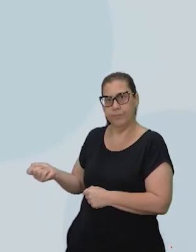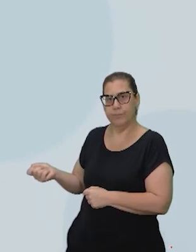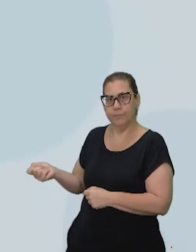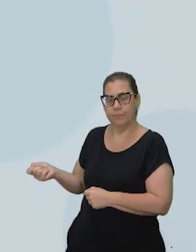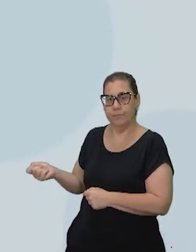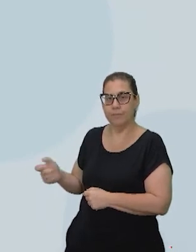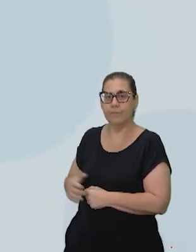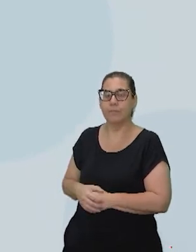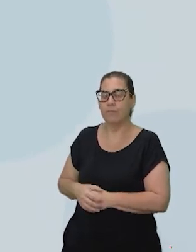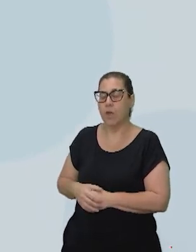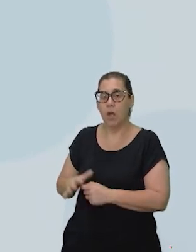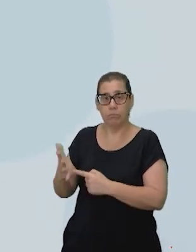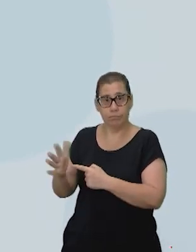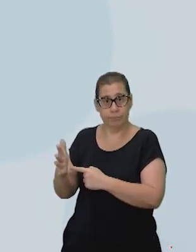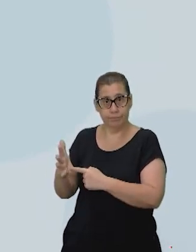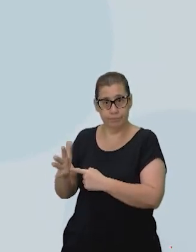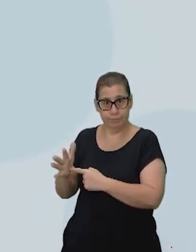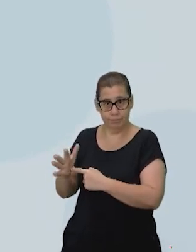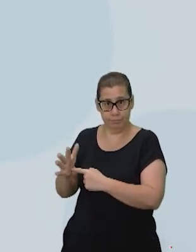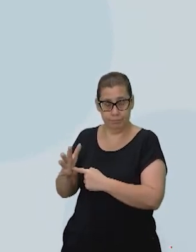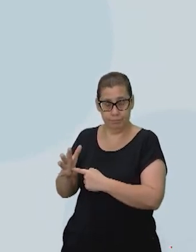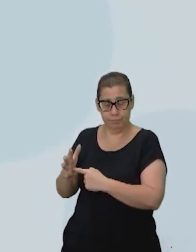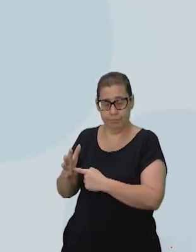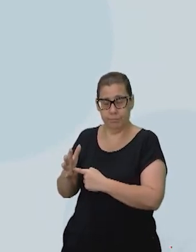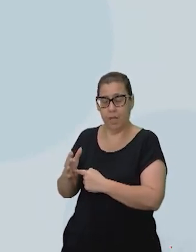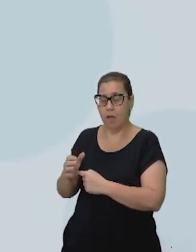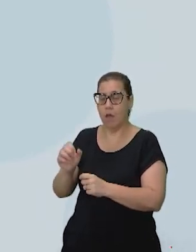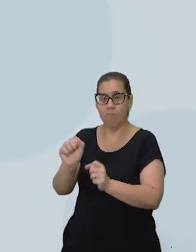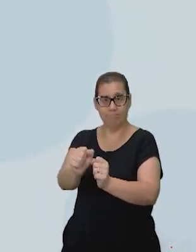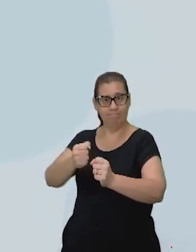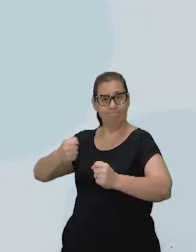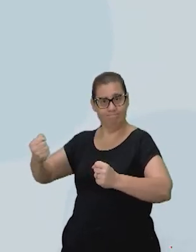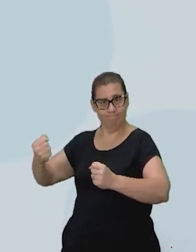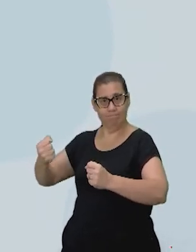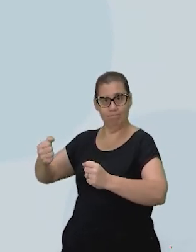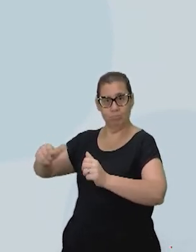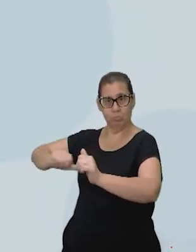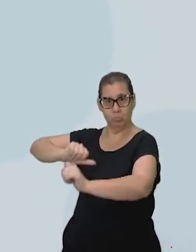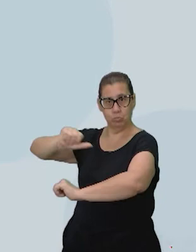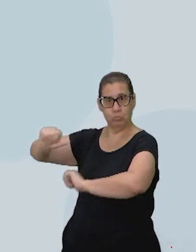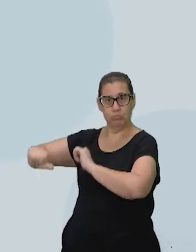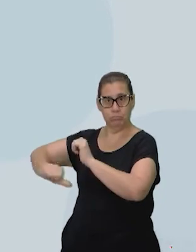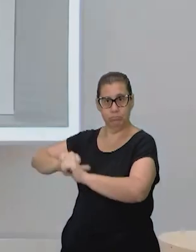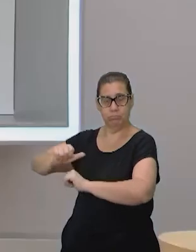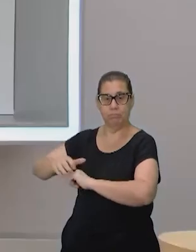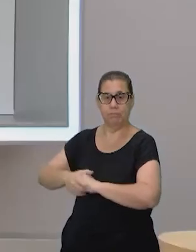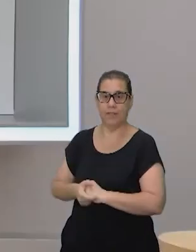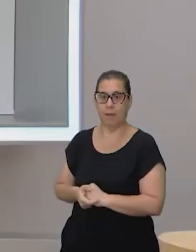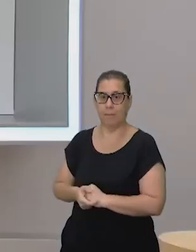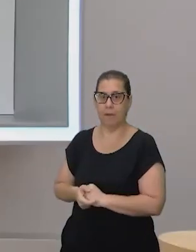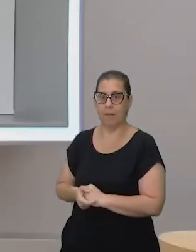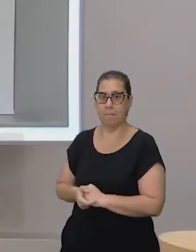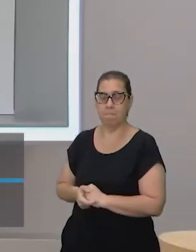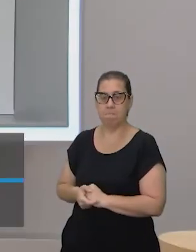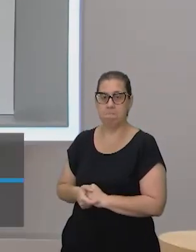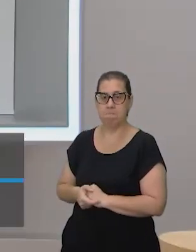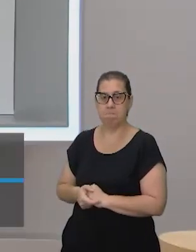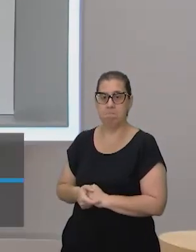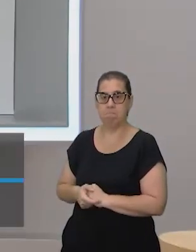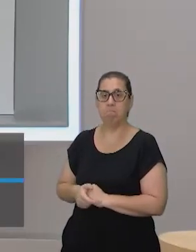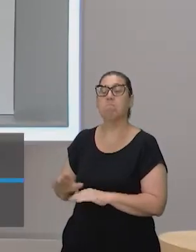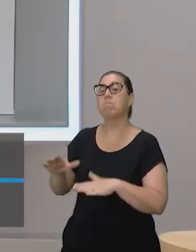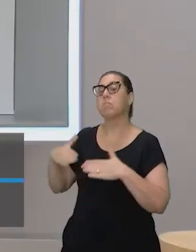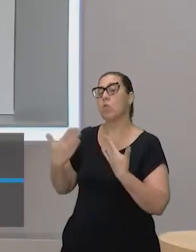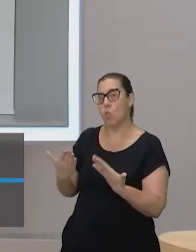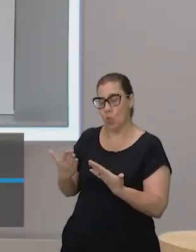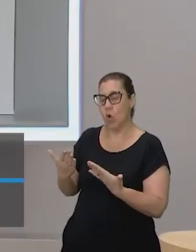através do trabalho do motor, a entrar dentro da geladeira e veja só, volta para mim aqui um minutinho, e veja só, quando